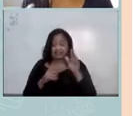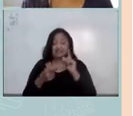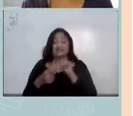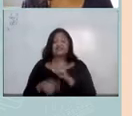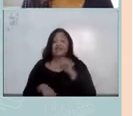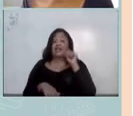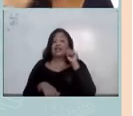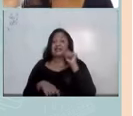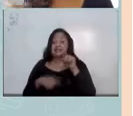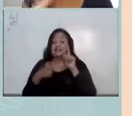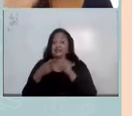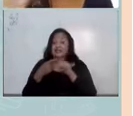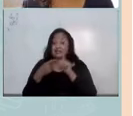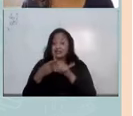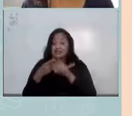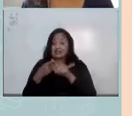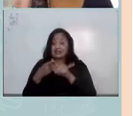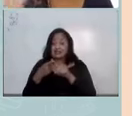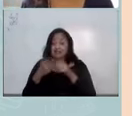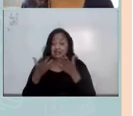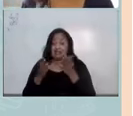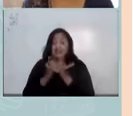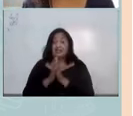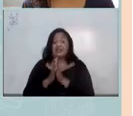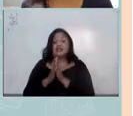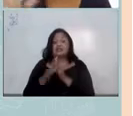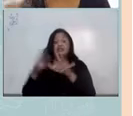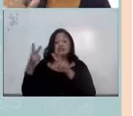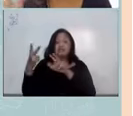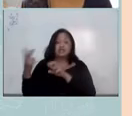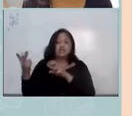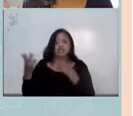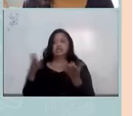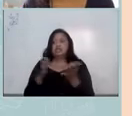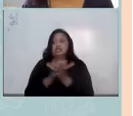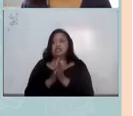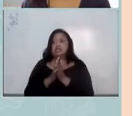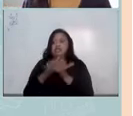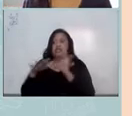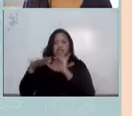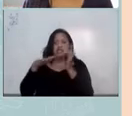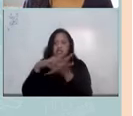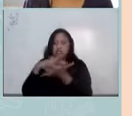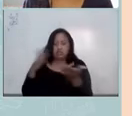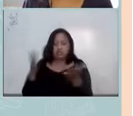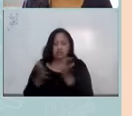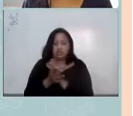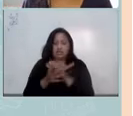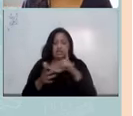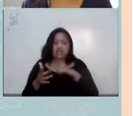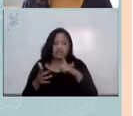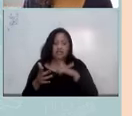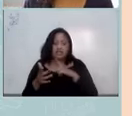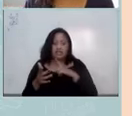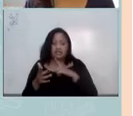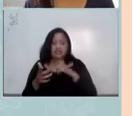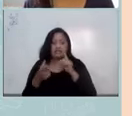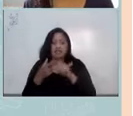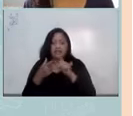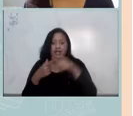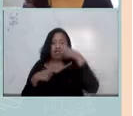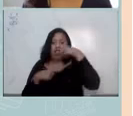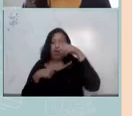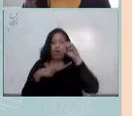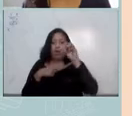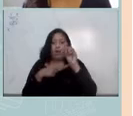lá nas plataformas, né, de streaming, né, no Spotify, etc., tem um podcast que é da Fiocruz